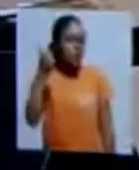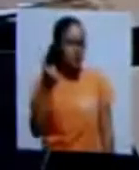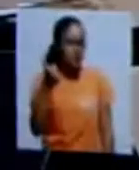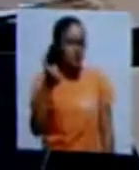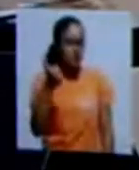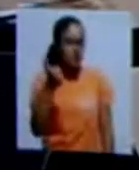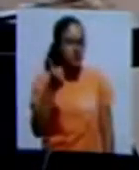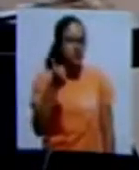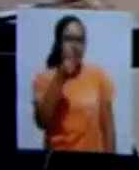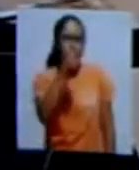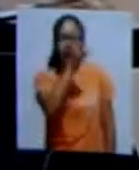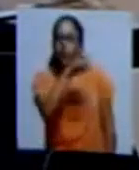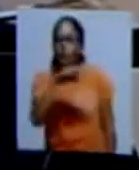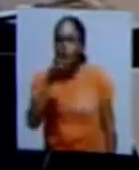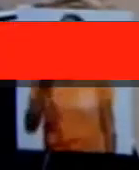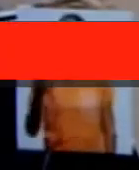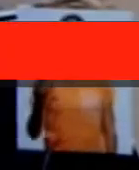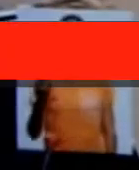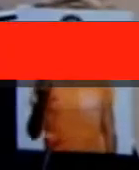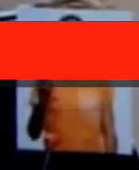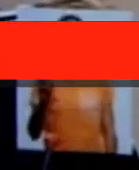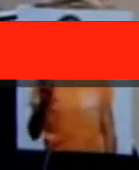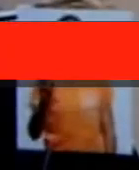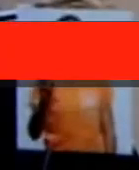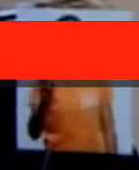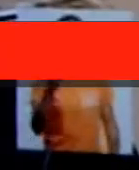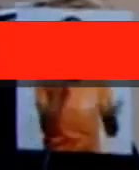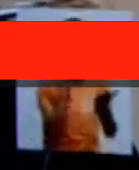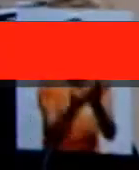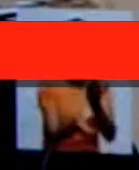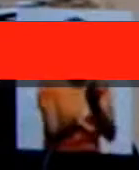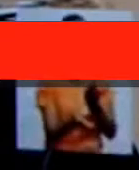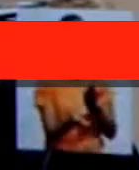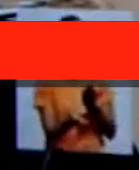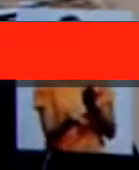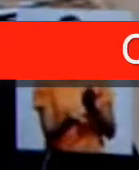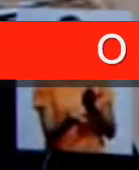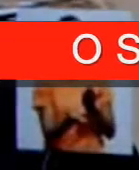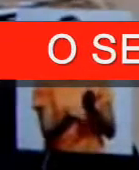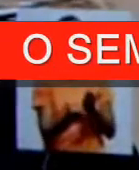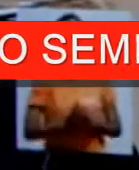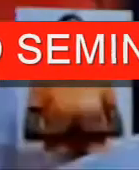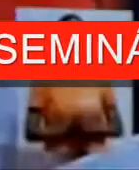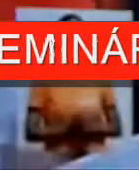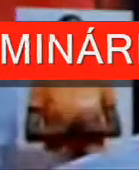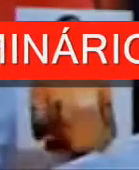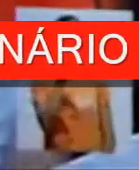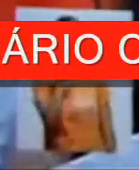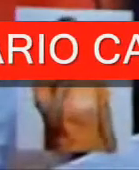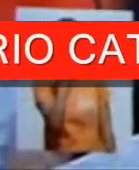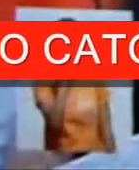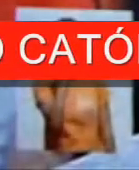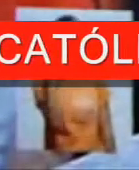tirada. Se é aquela, e se o pronome está no singular, é só ela.